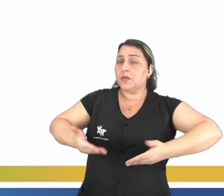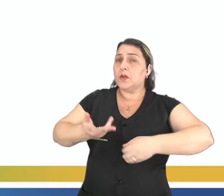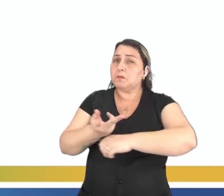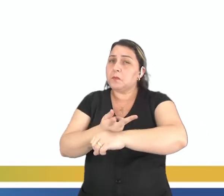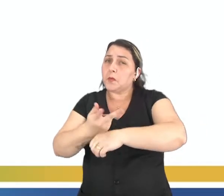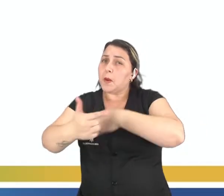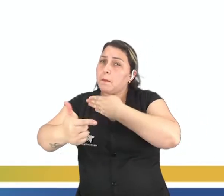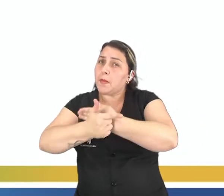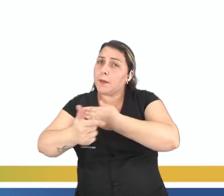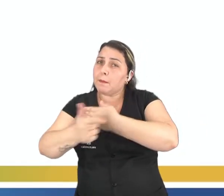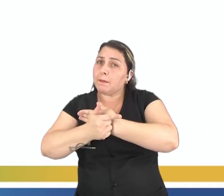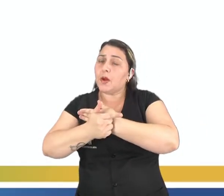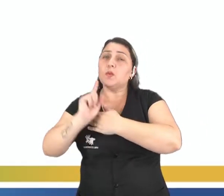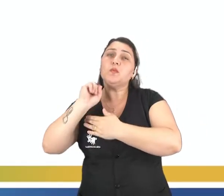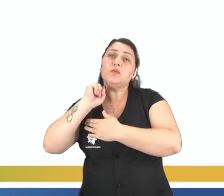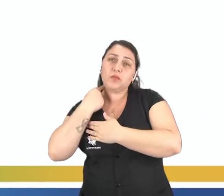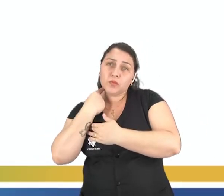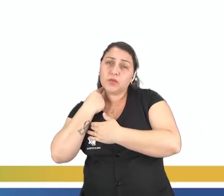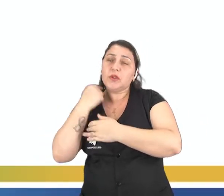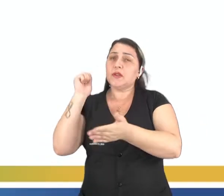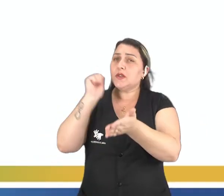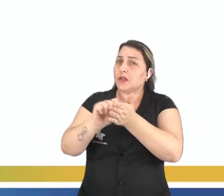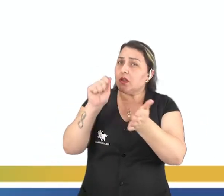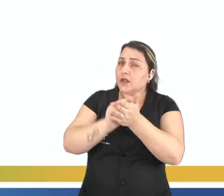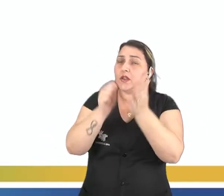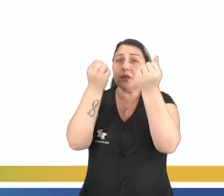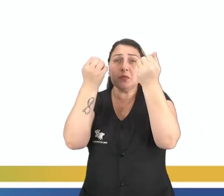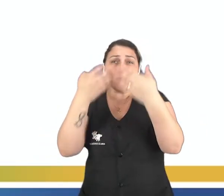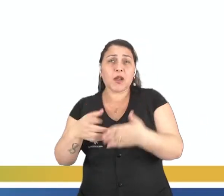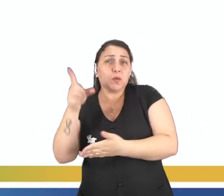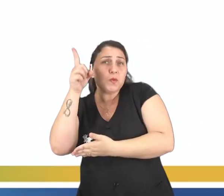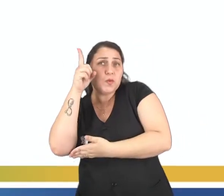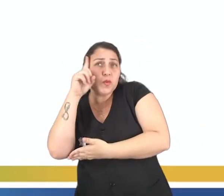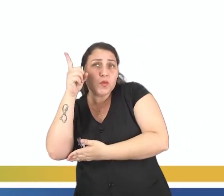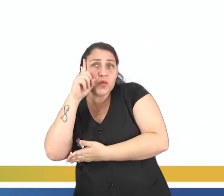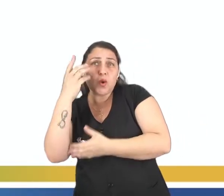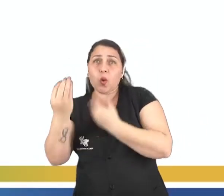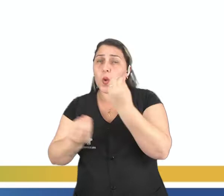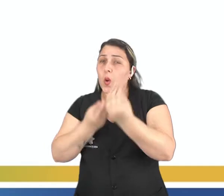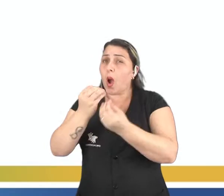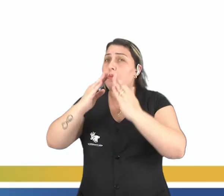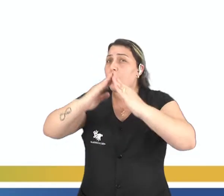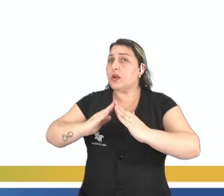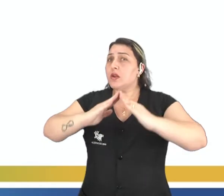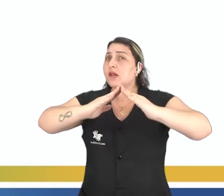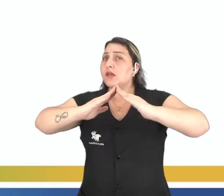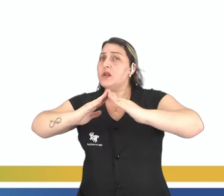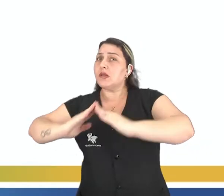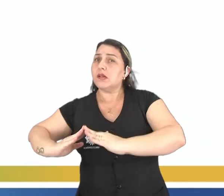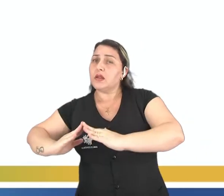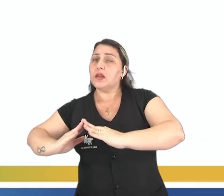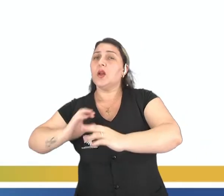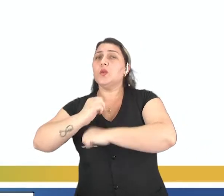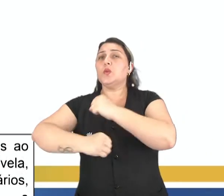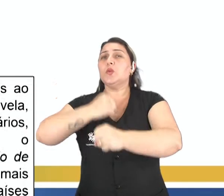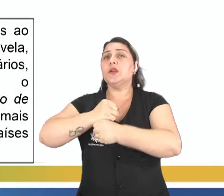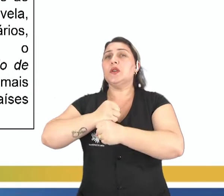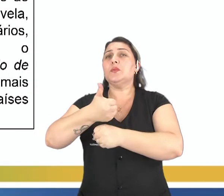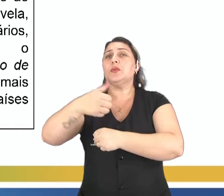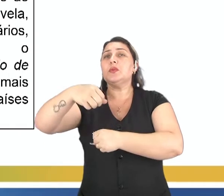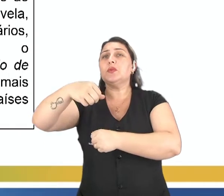catadora de papel. Na escrita, a catadora relatava diariamente como era ser moradora da favela na década de